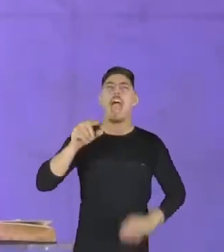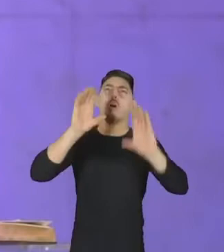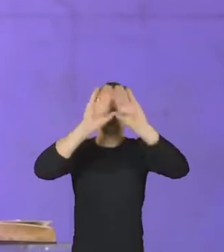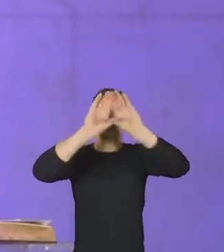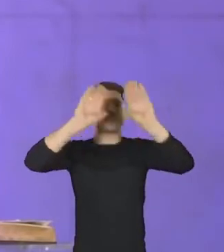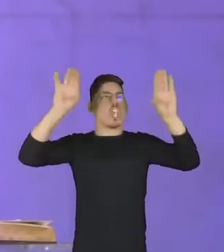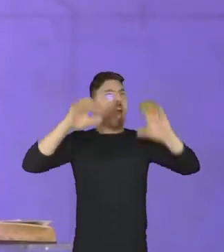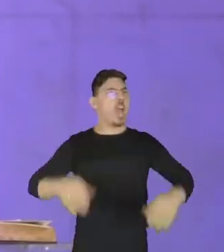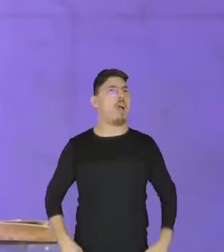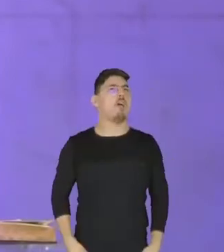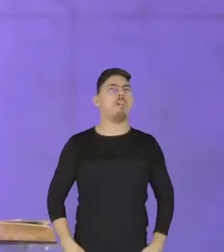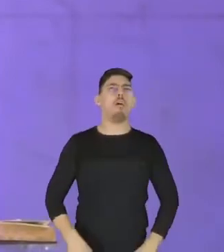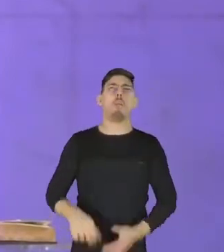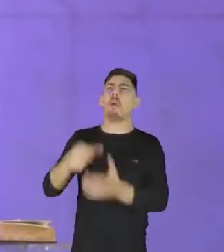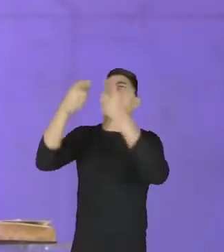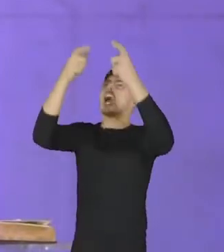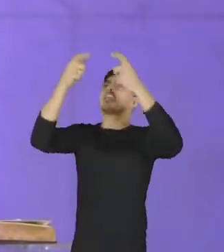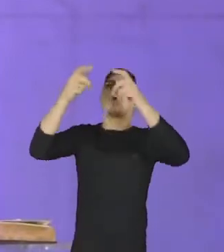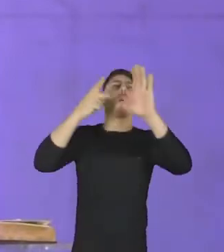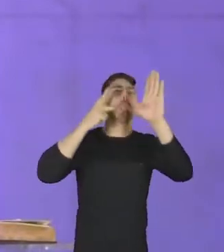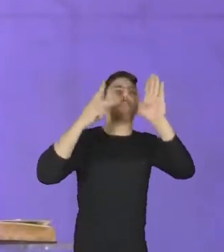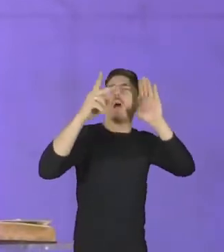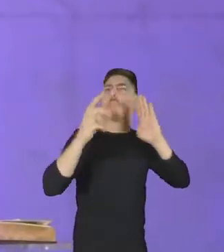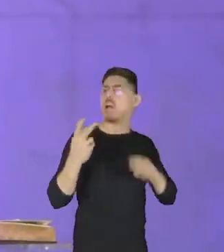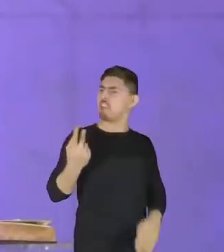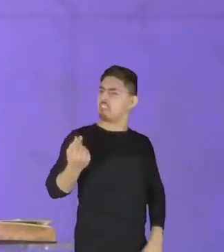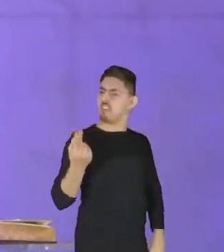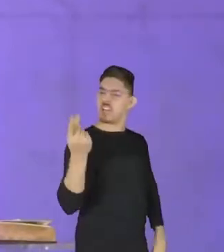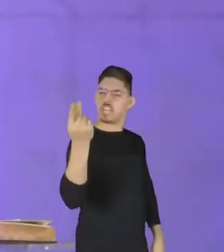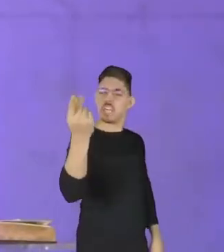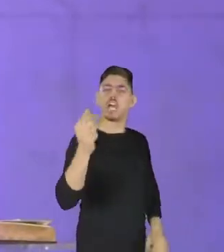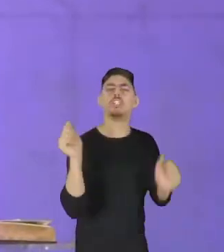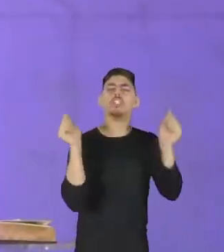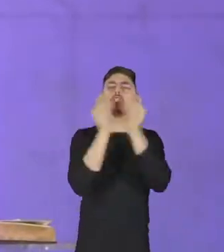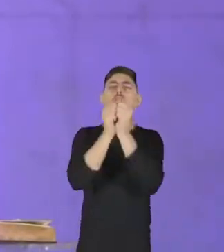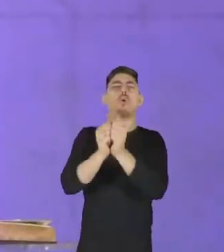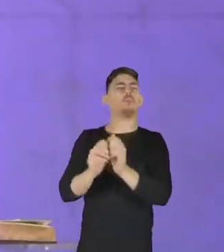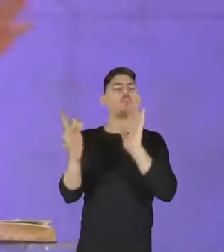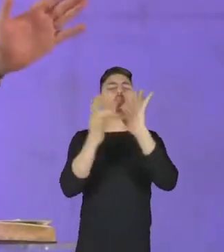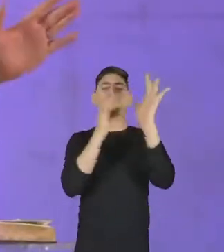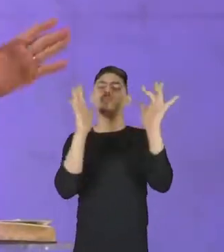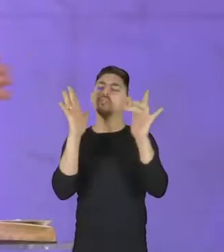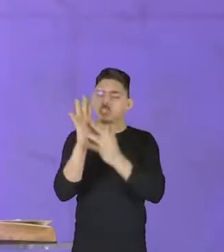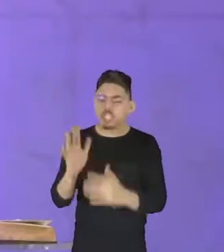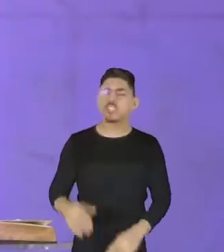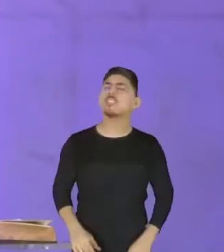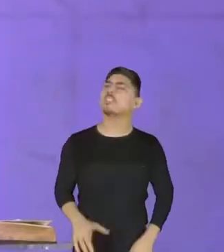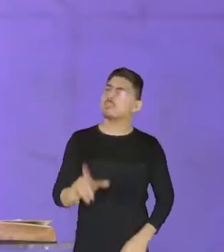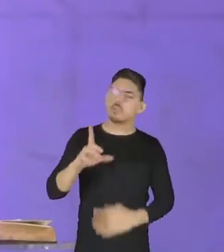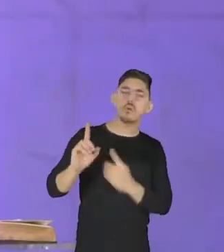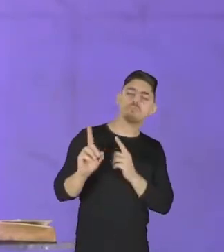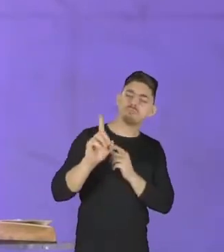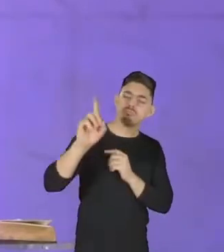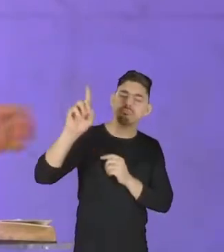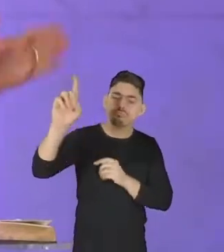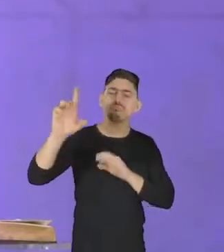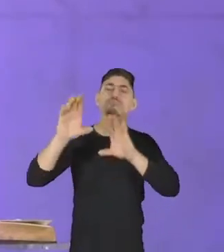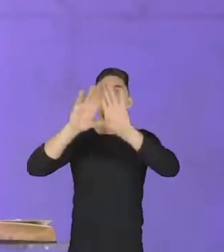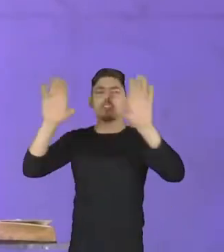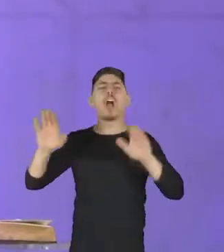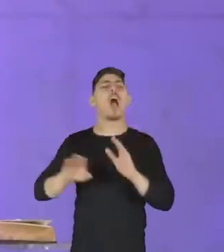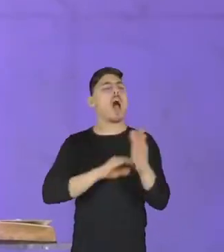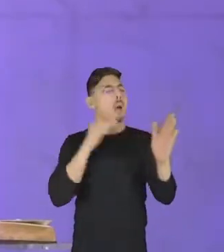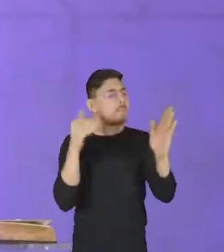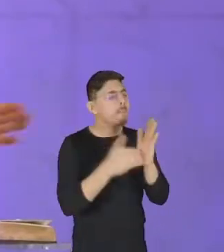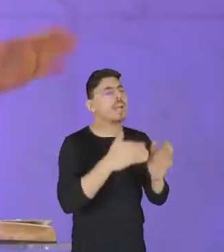na terra prometida, na eternidade, ao lado de Jesus, onde nós estamos indo, todos aqueles que têm